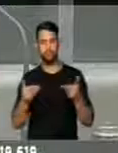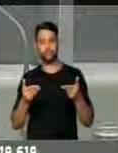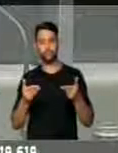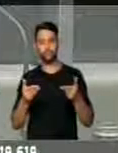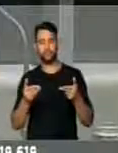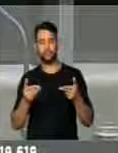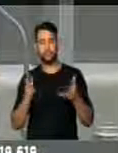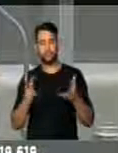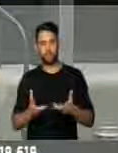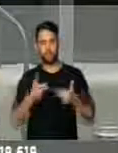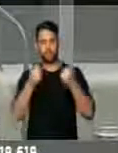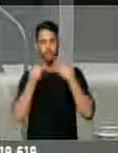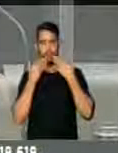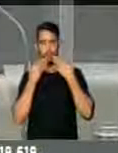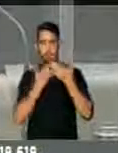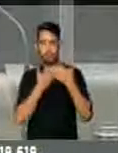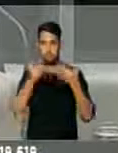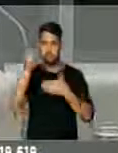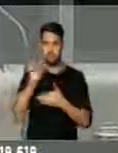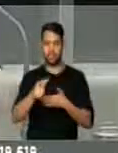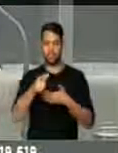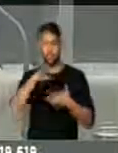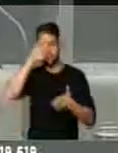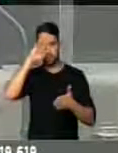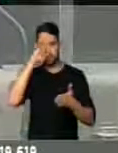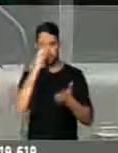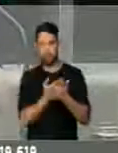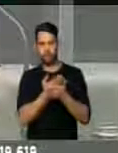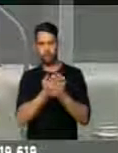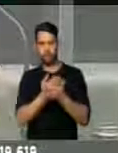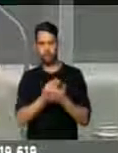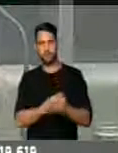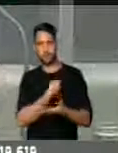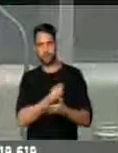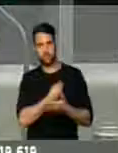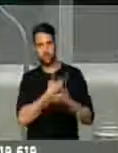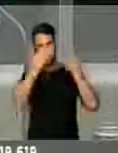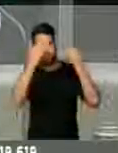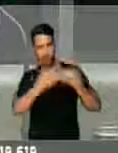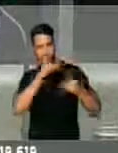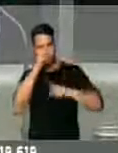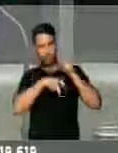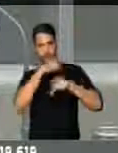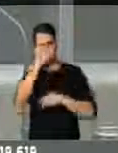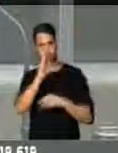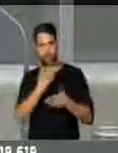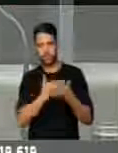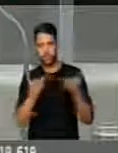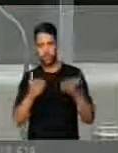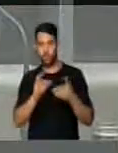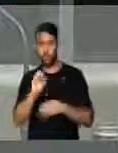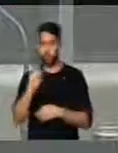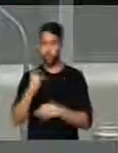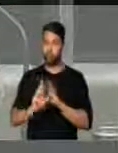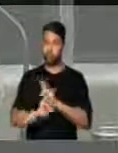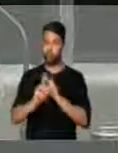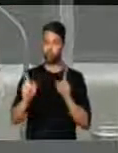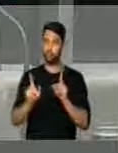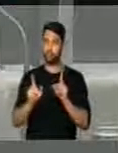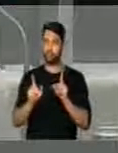de resgatar sua imagem e credibilidade diante da sociedade brasileira. Ou, pelo